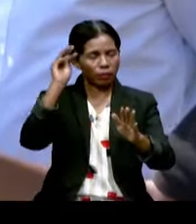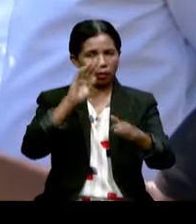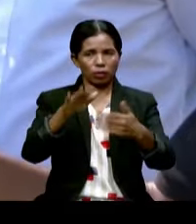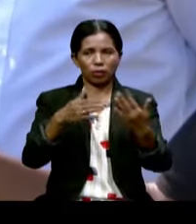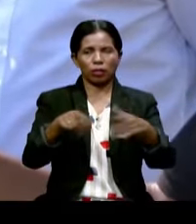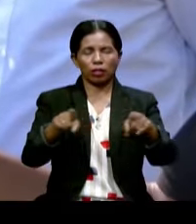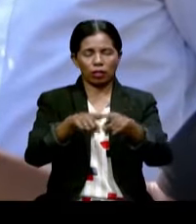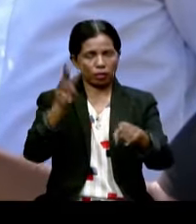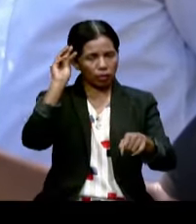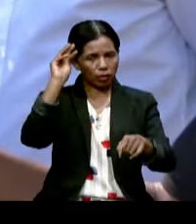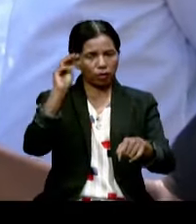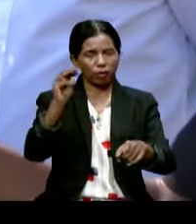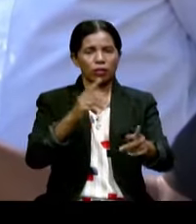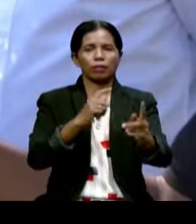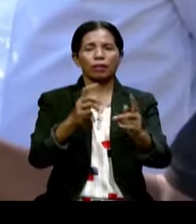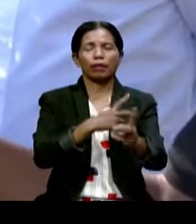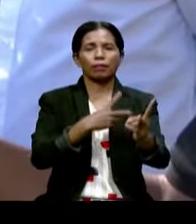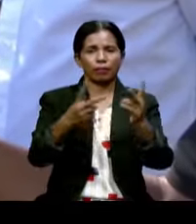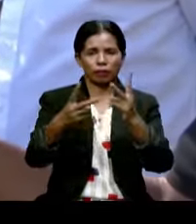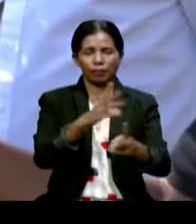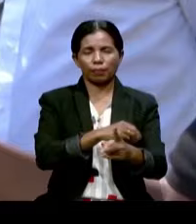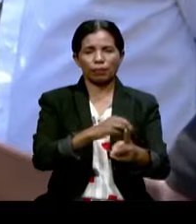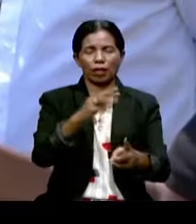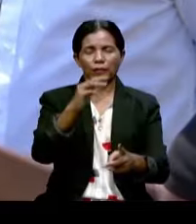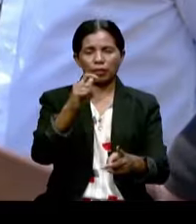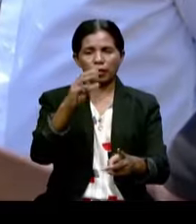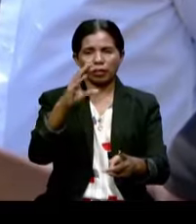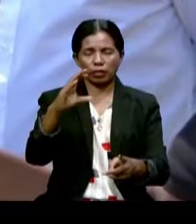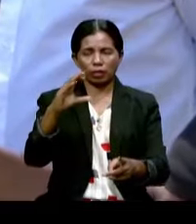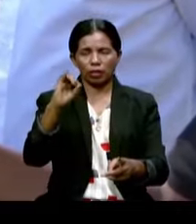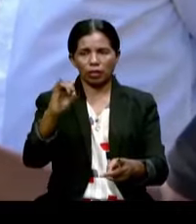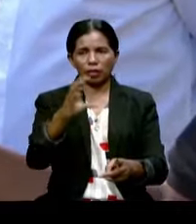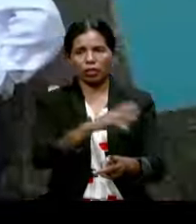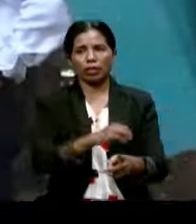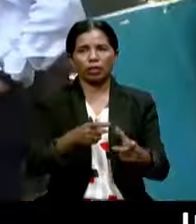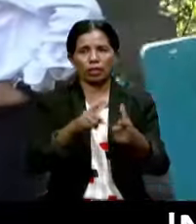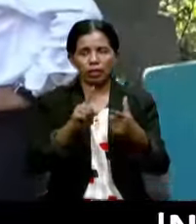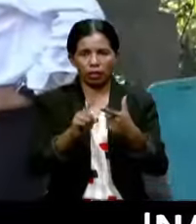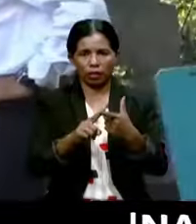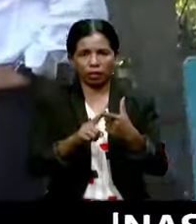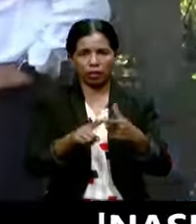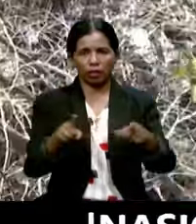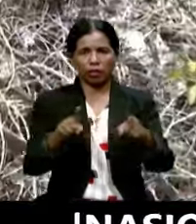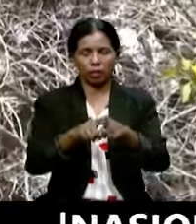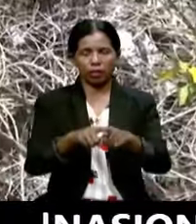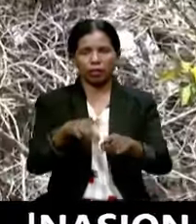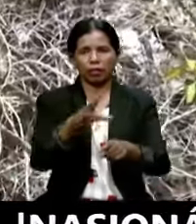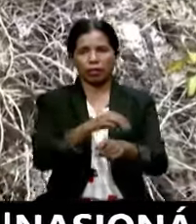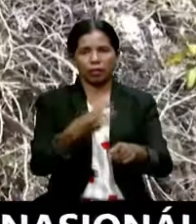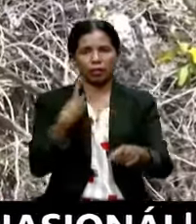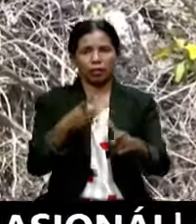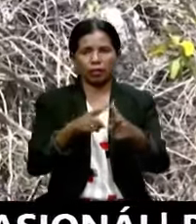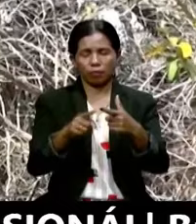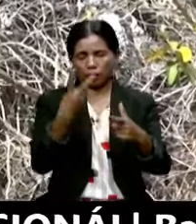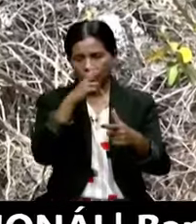Anesam Ministério do Turismo. E a direção da NBM, tutela do Ministério do Turismo Ambiente, Macanestan Turismo Comunitário, e depois a